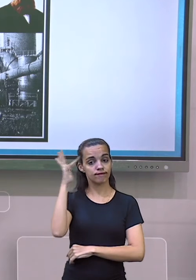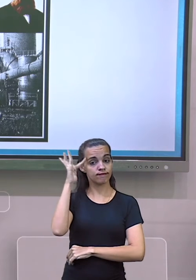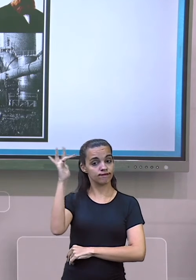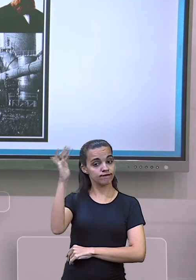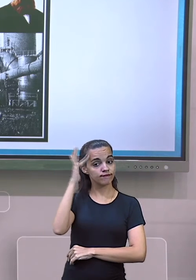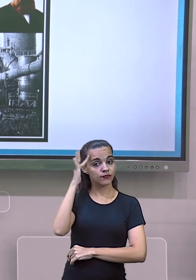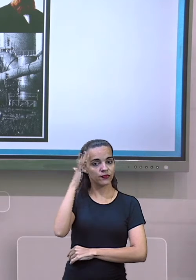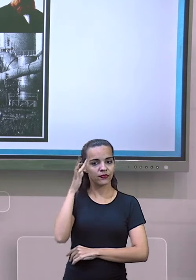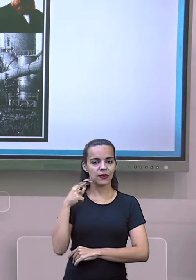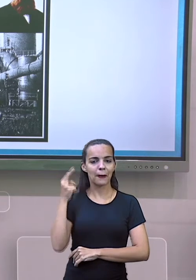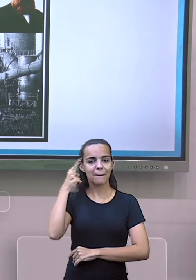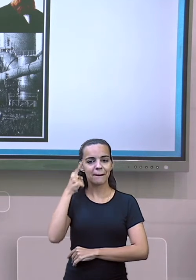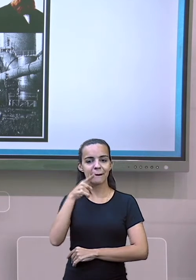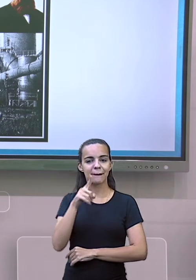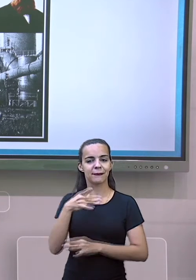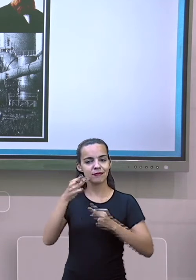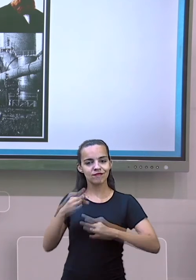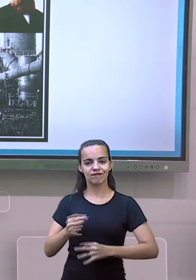Reflexão.